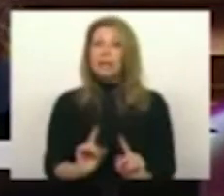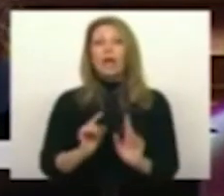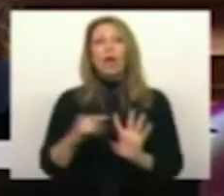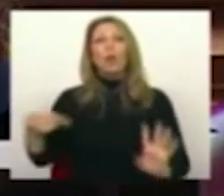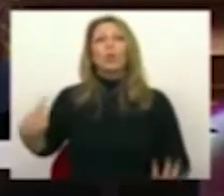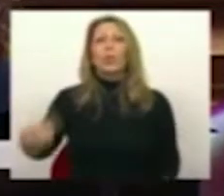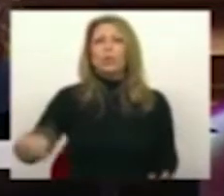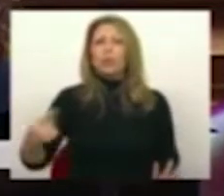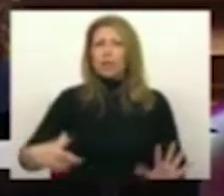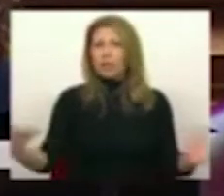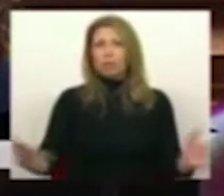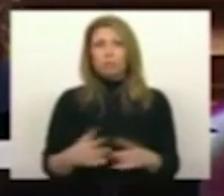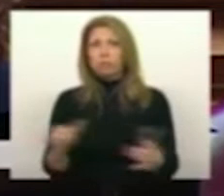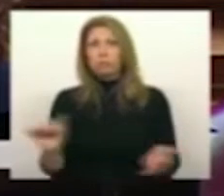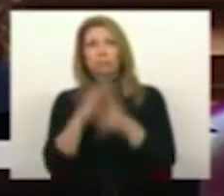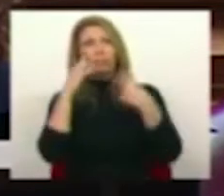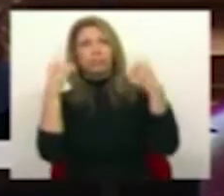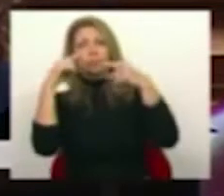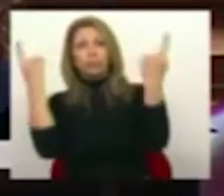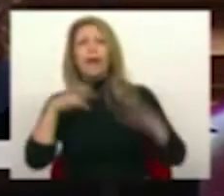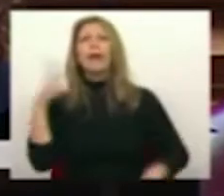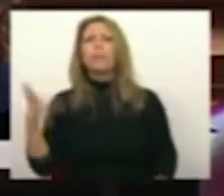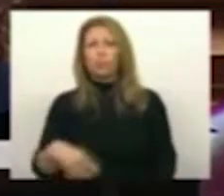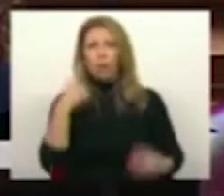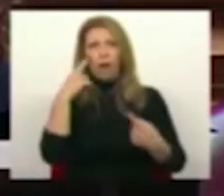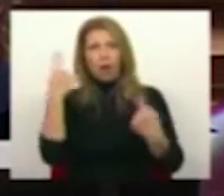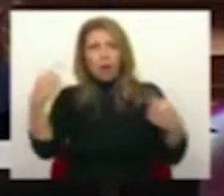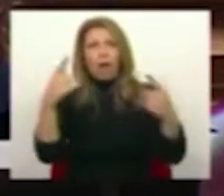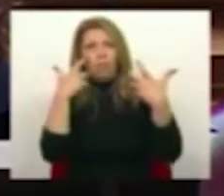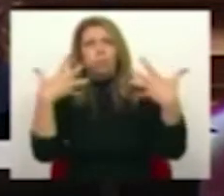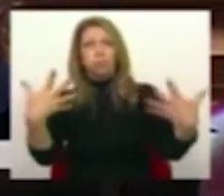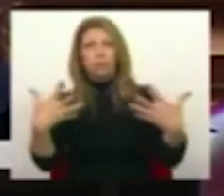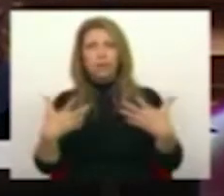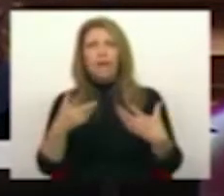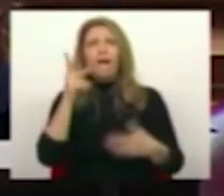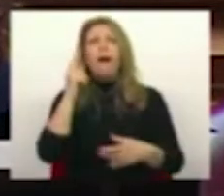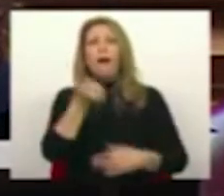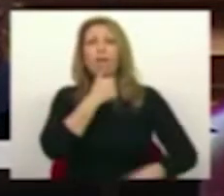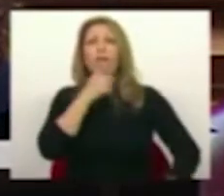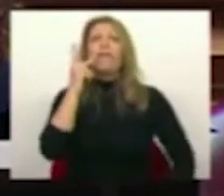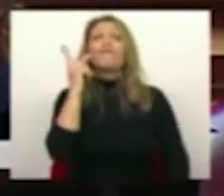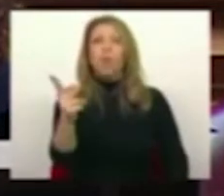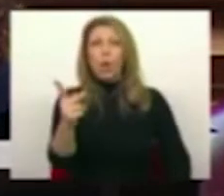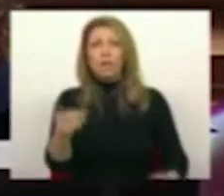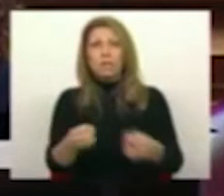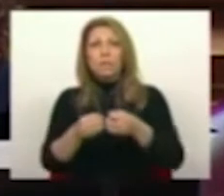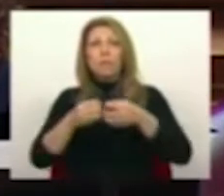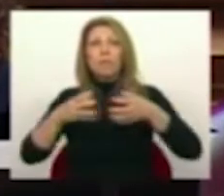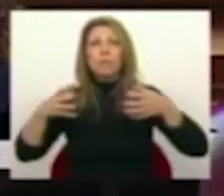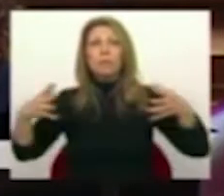em Portugal, verificamos que há cada vez mais um crescendo de violência, um fenómeno que bem sabemos que é complexo, que se